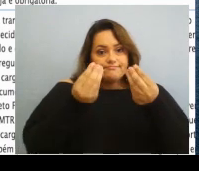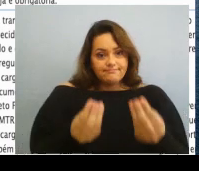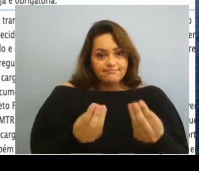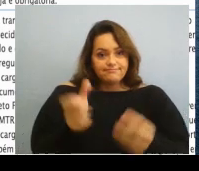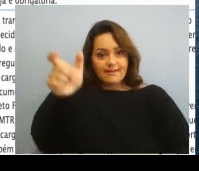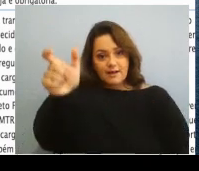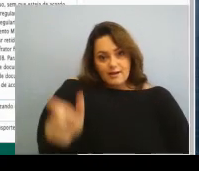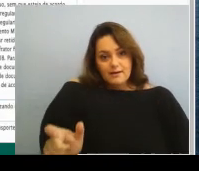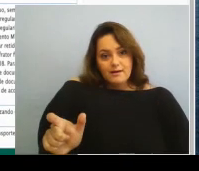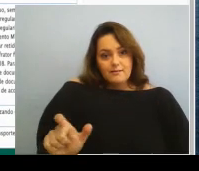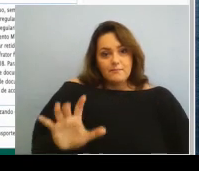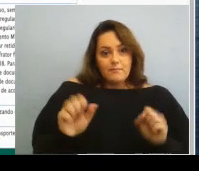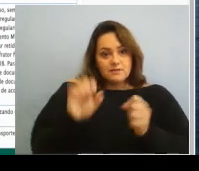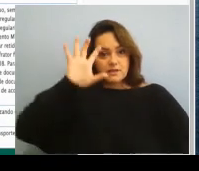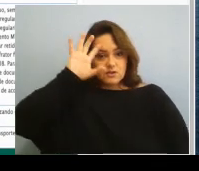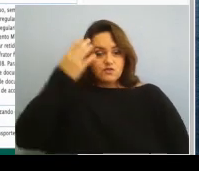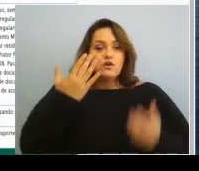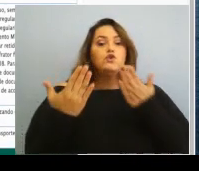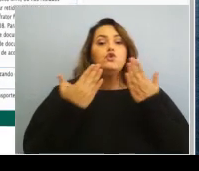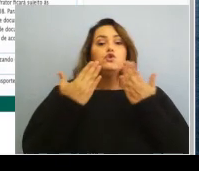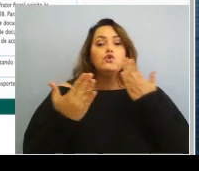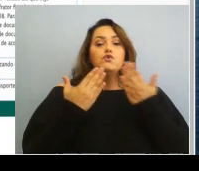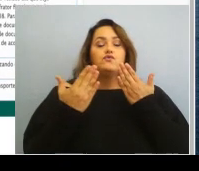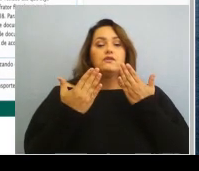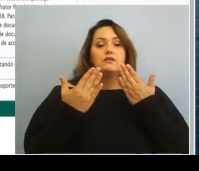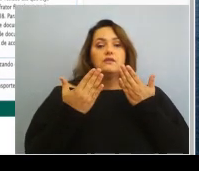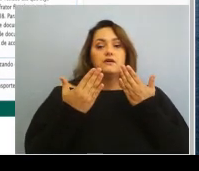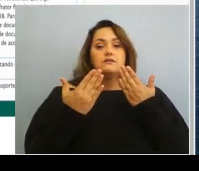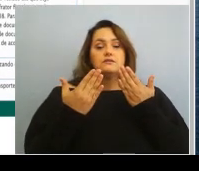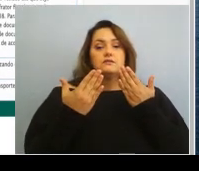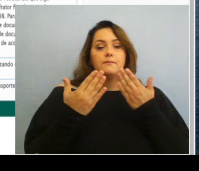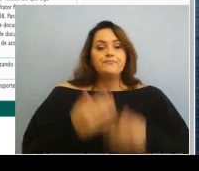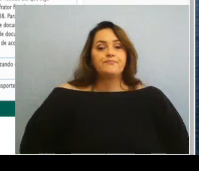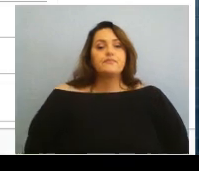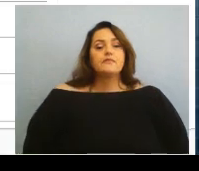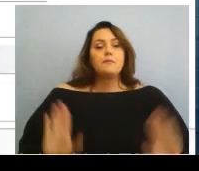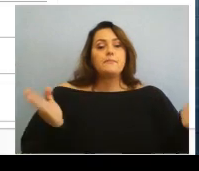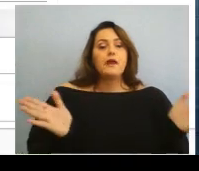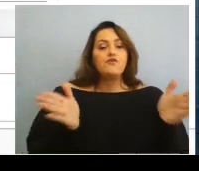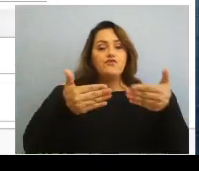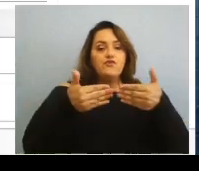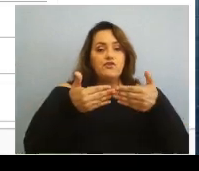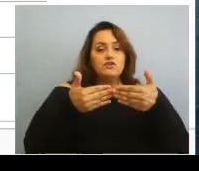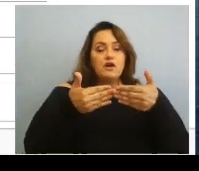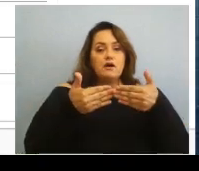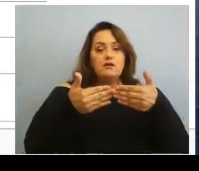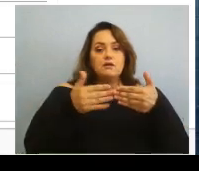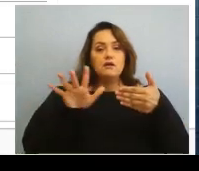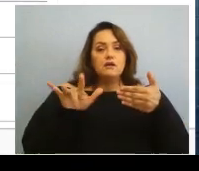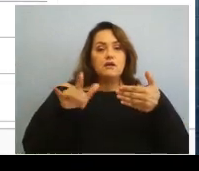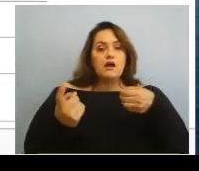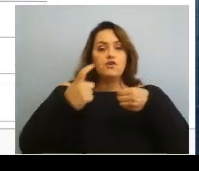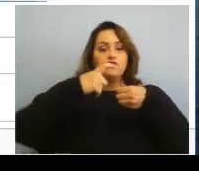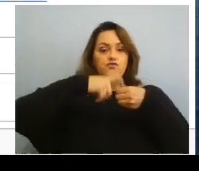resolver suas dúvidas. Para sair do manual de ajuda, das perguntas frequentes, você vai clicar em voltar e retorna para